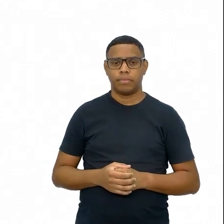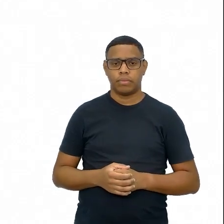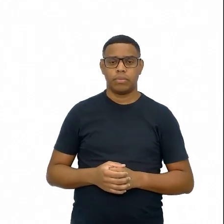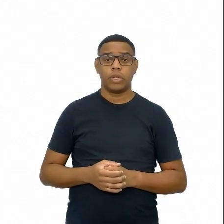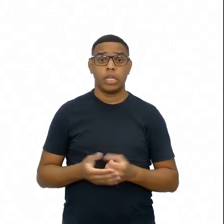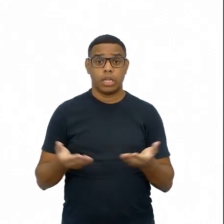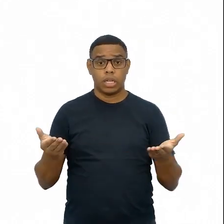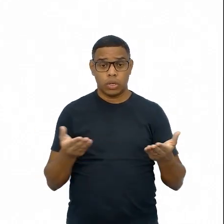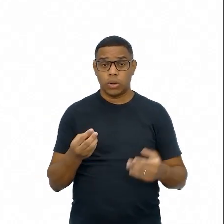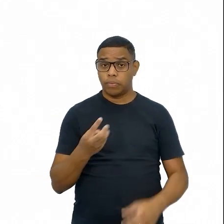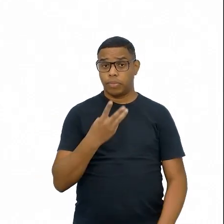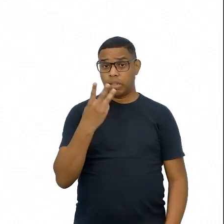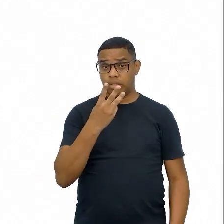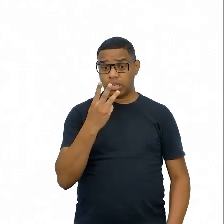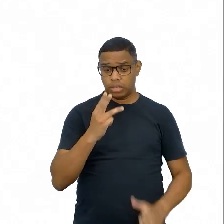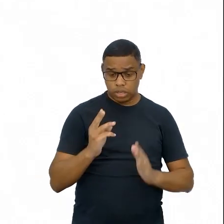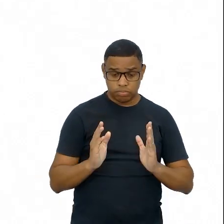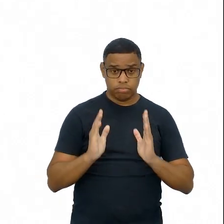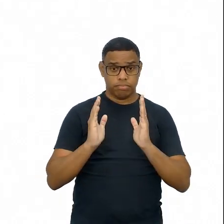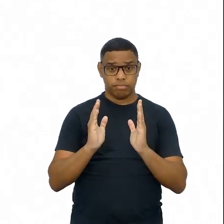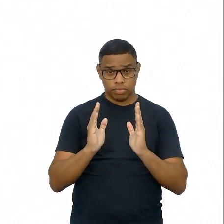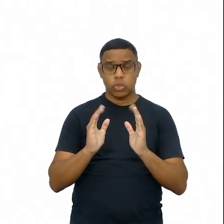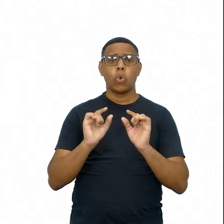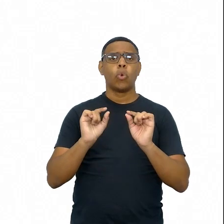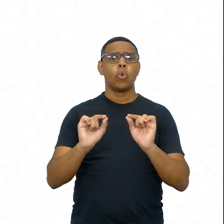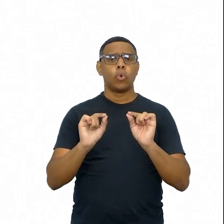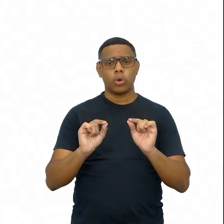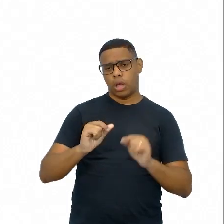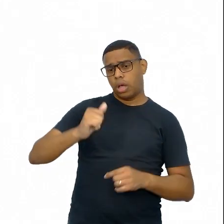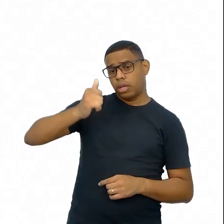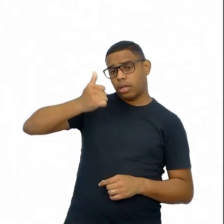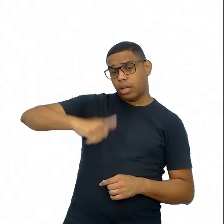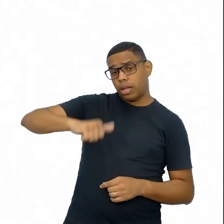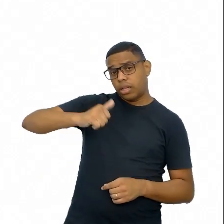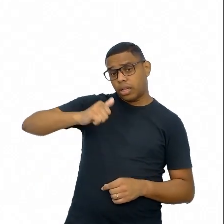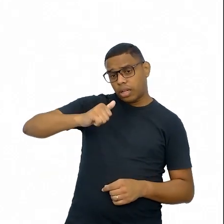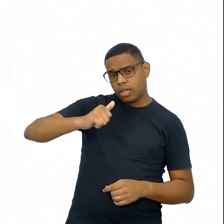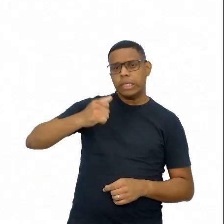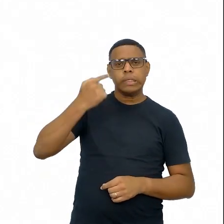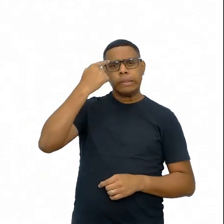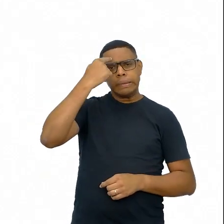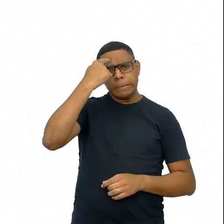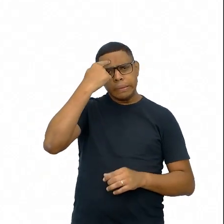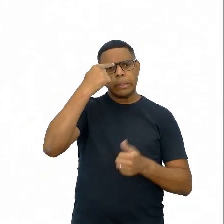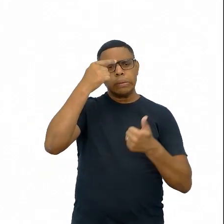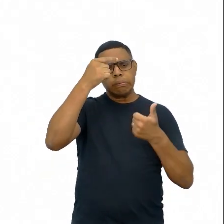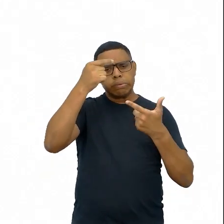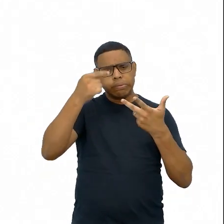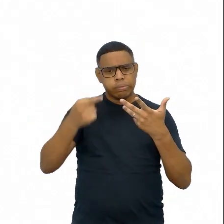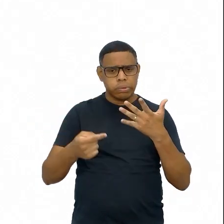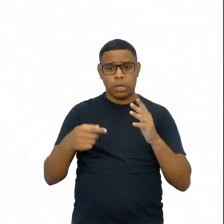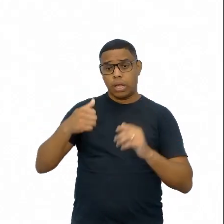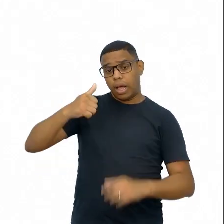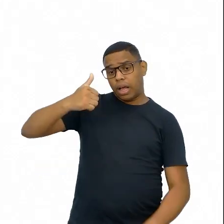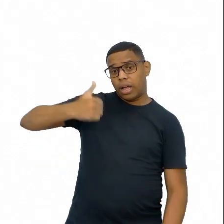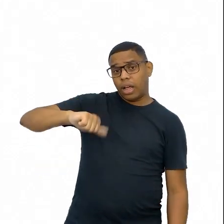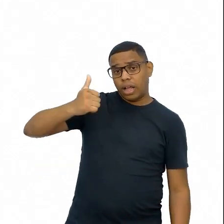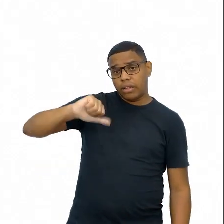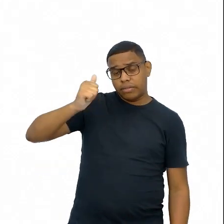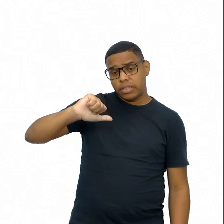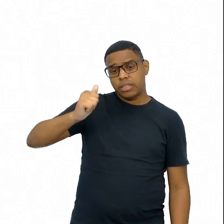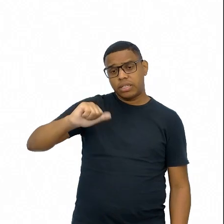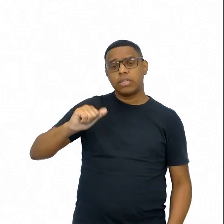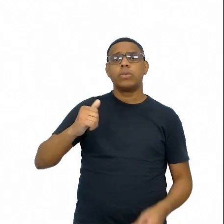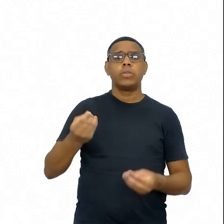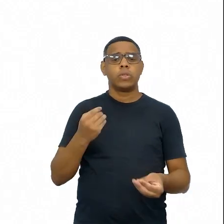E agora, o nosso terceiro momento, né, que será a análise aí de algumas das questões da nossa avaliação, né, dessa